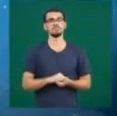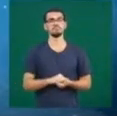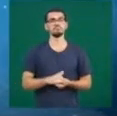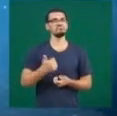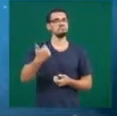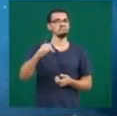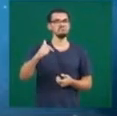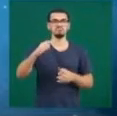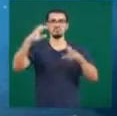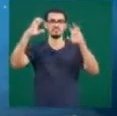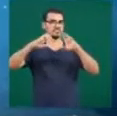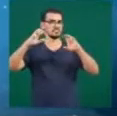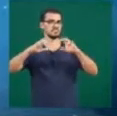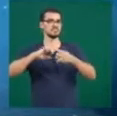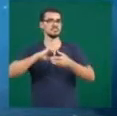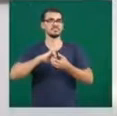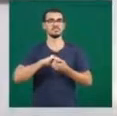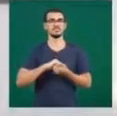Nenhuma previsão de chuva.